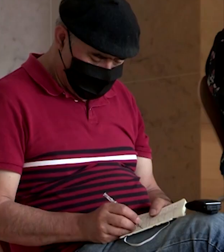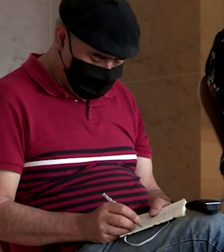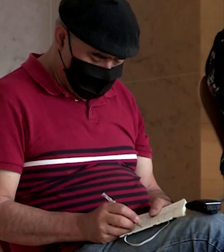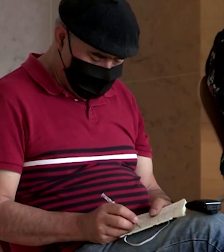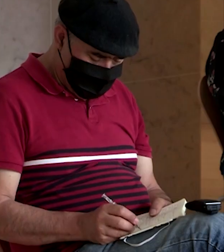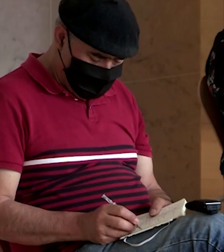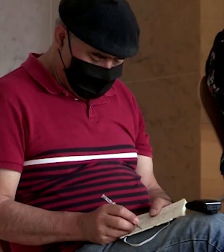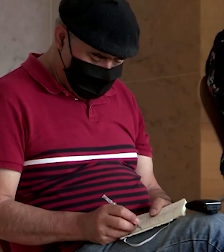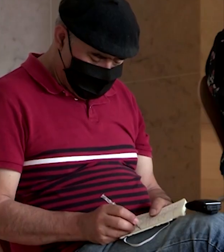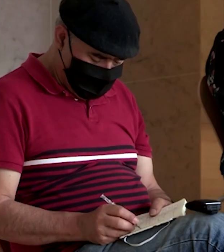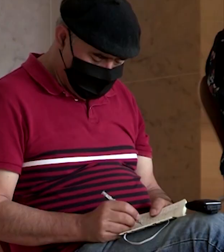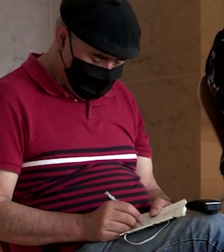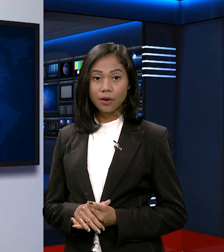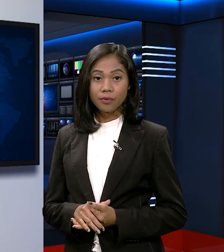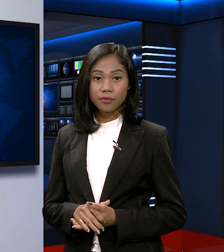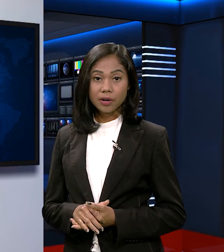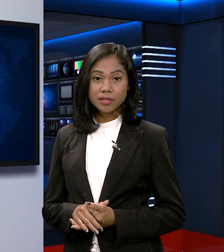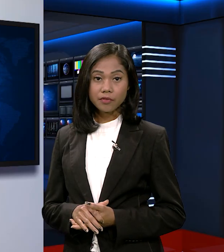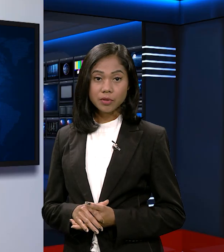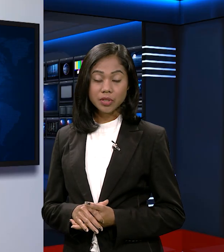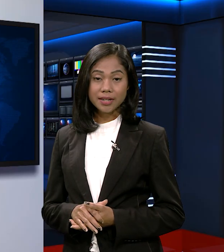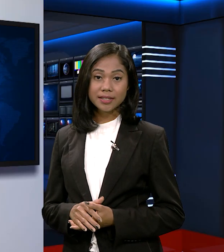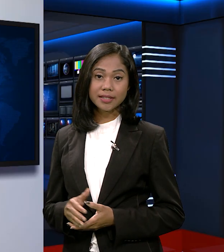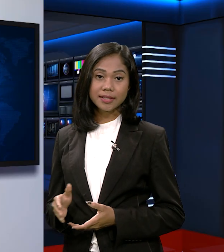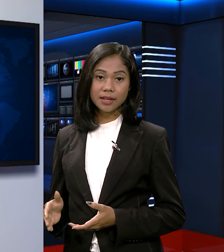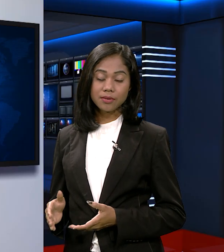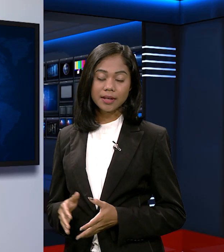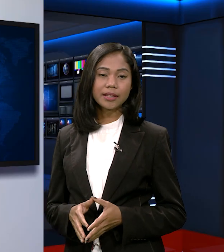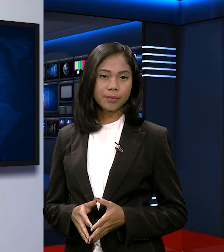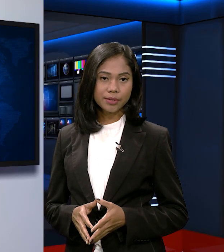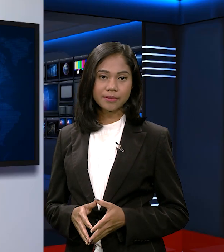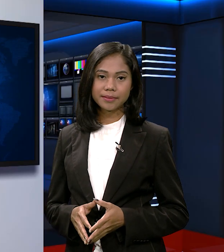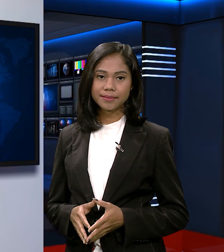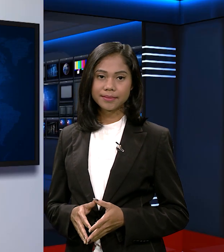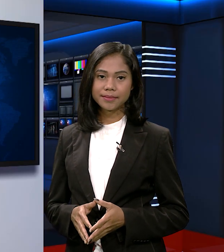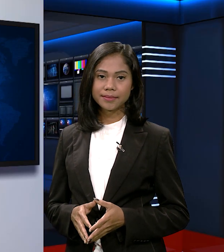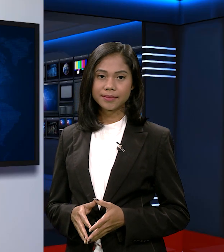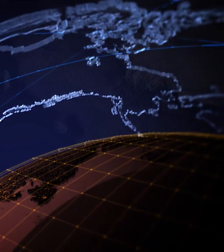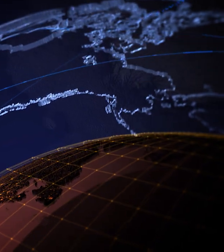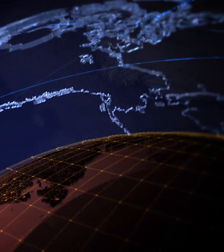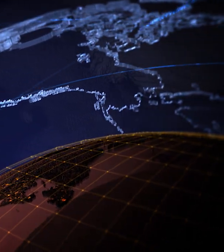Mater de Giovanni Pergolesi. Foram as informações dadas nesta edição. Até à próxima.